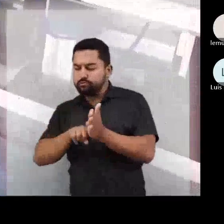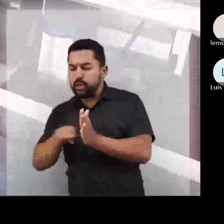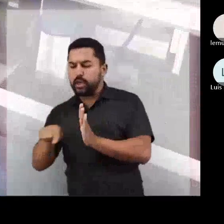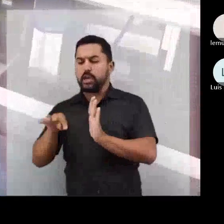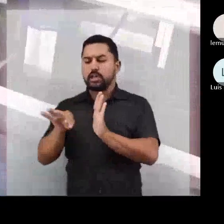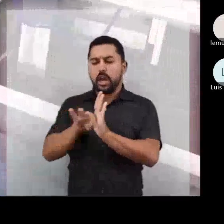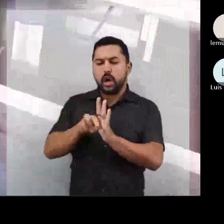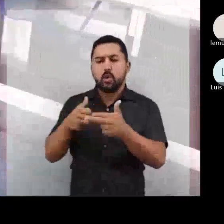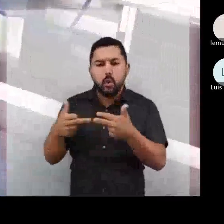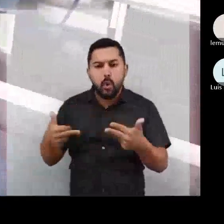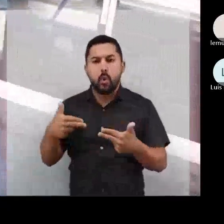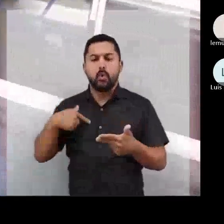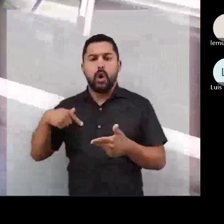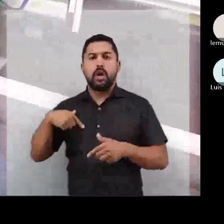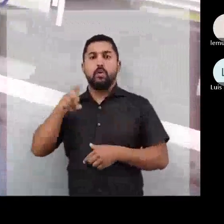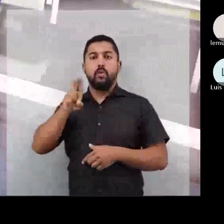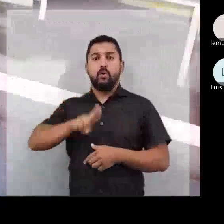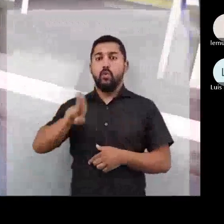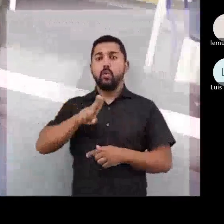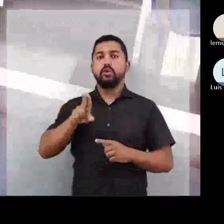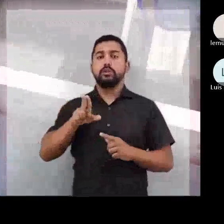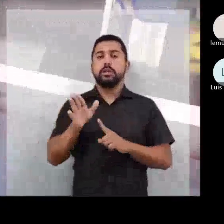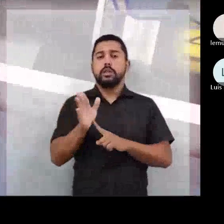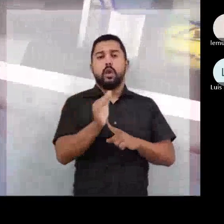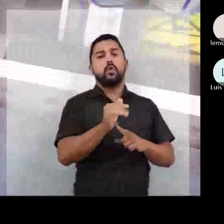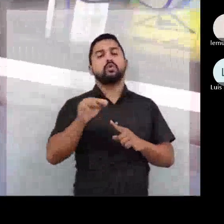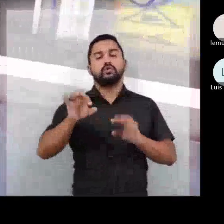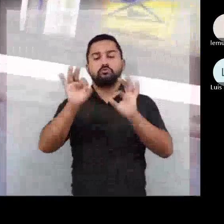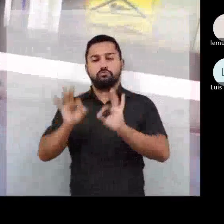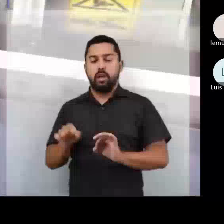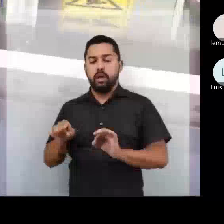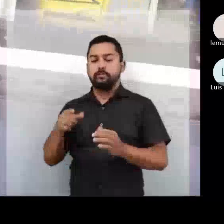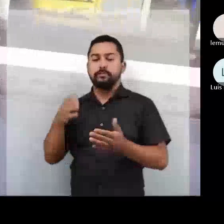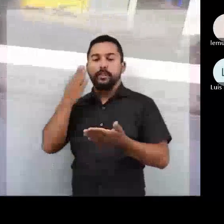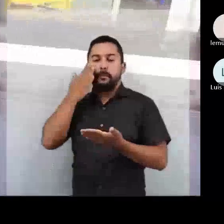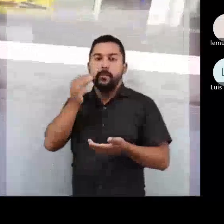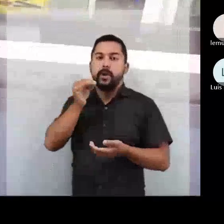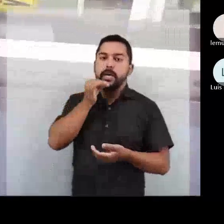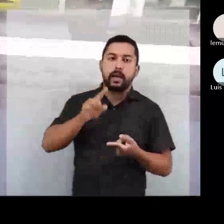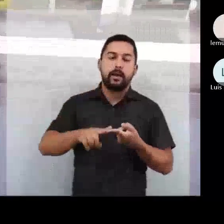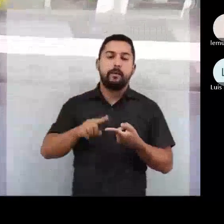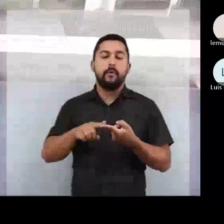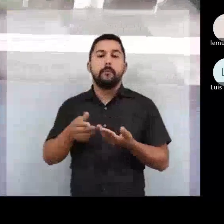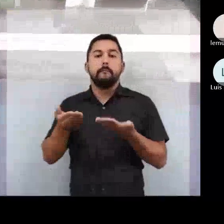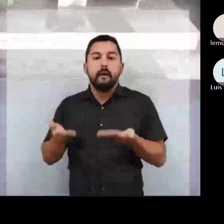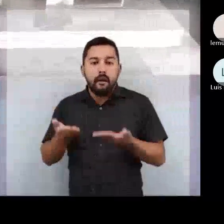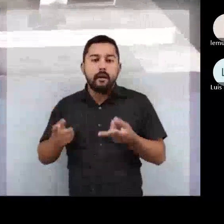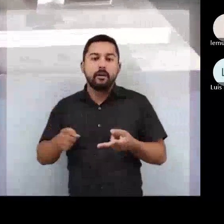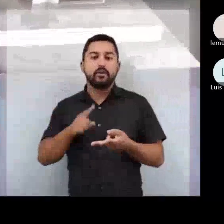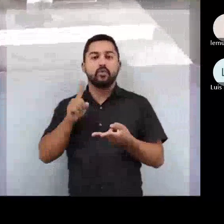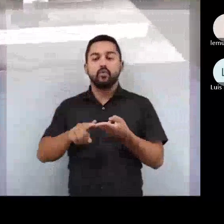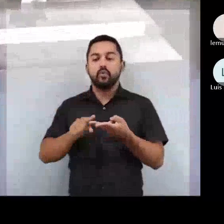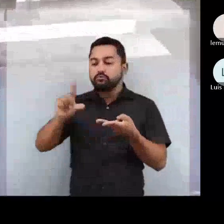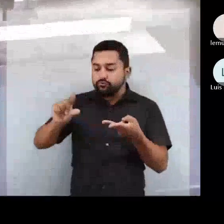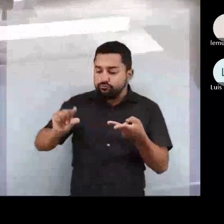as propriedades técnicas da folha utilizando equipamentos de última geração. São medidas: